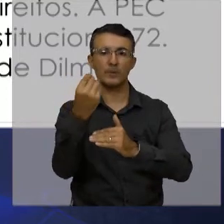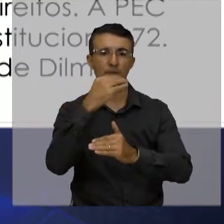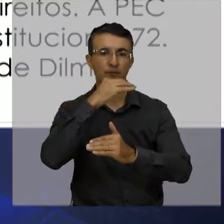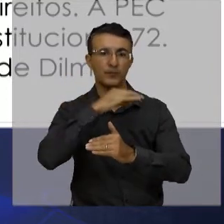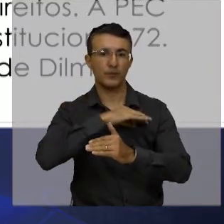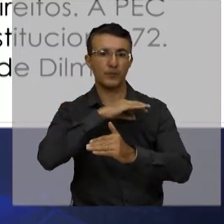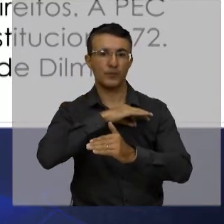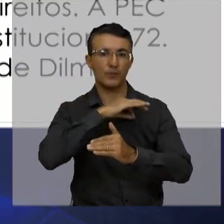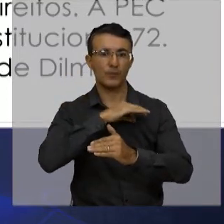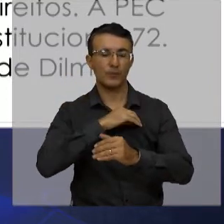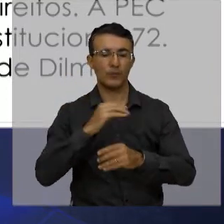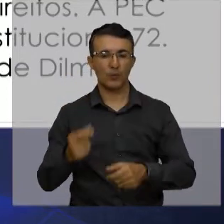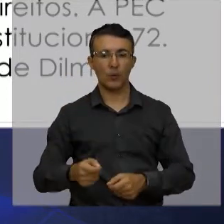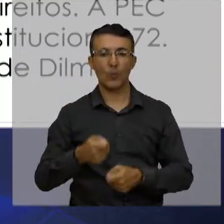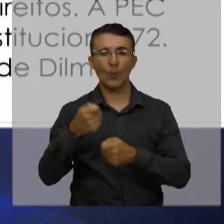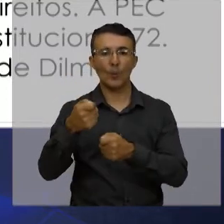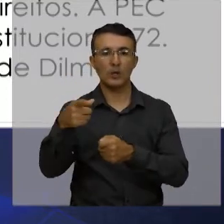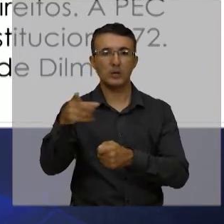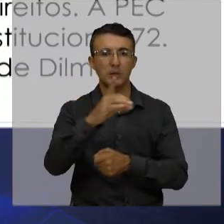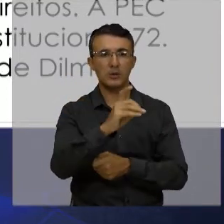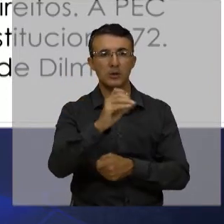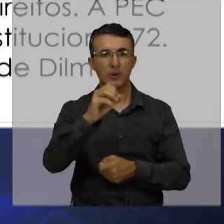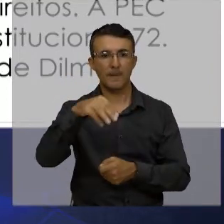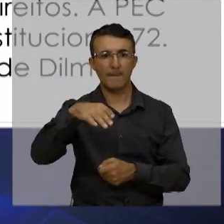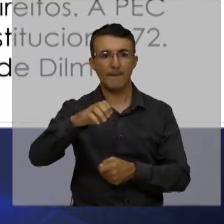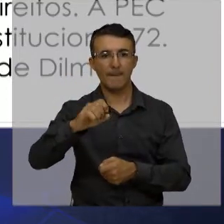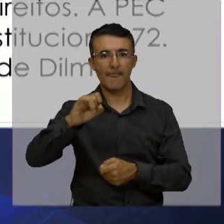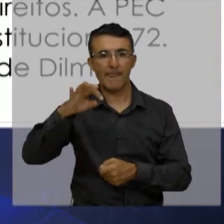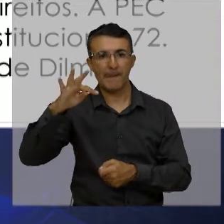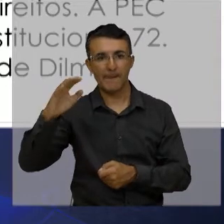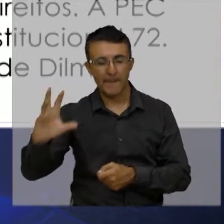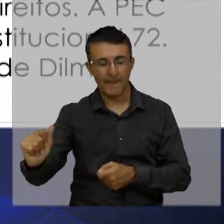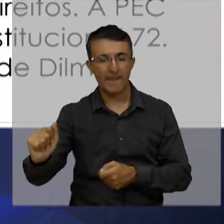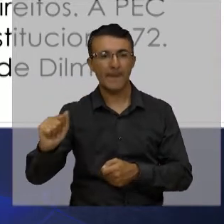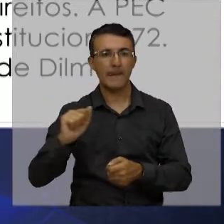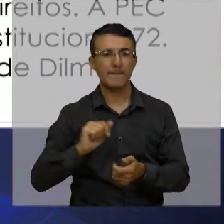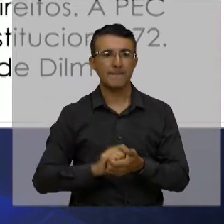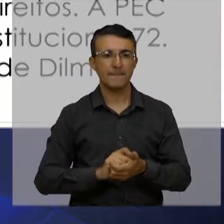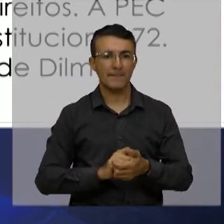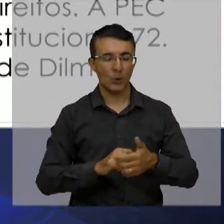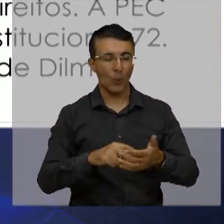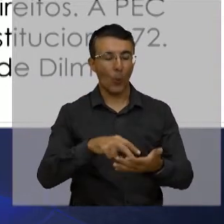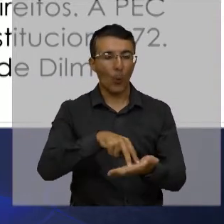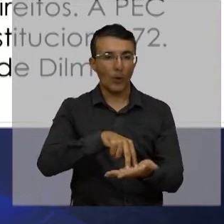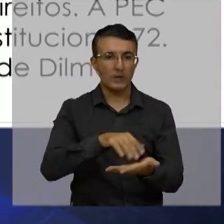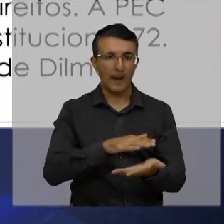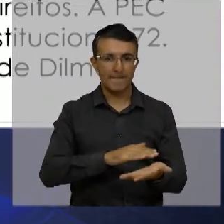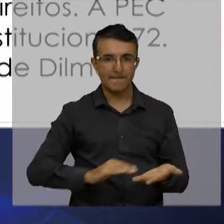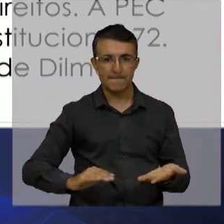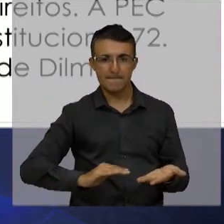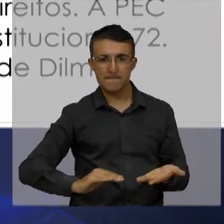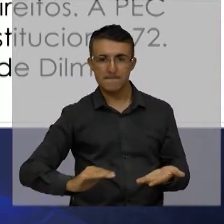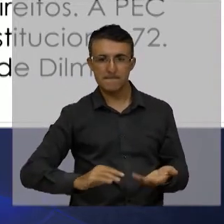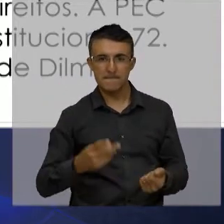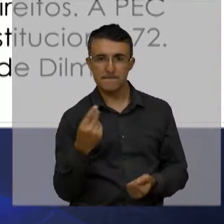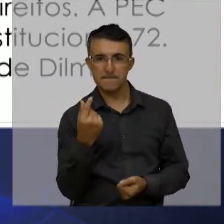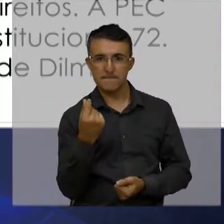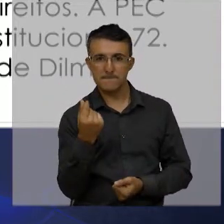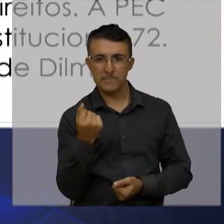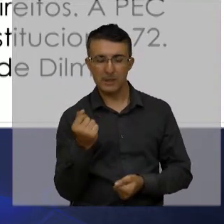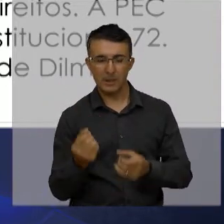domésticas. Em São Paulo, o piso criado foi em 2007, essa mudança da Constituição, por meio da